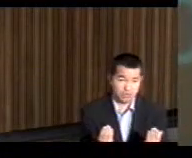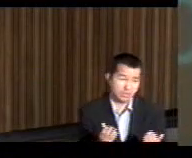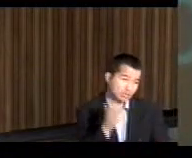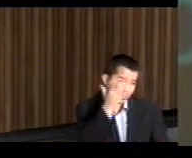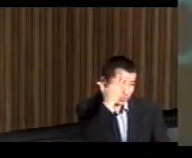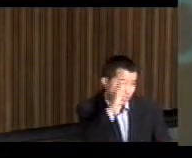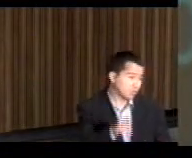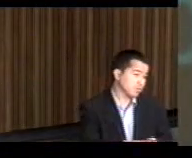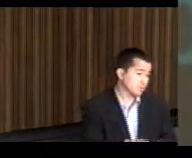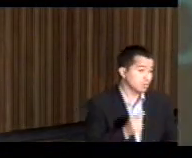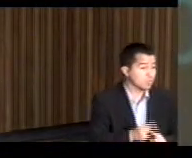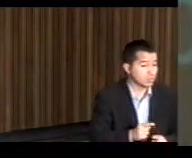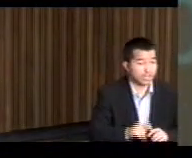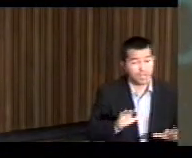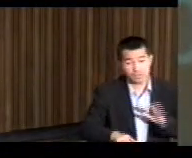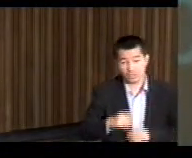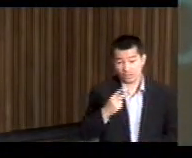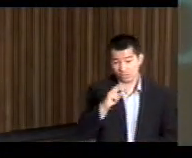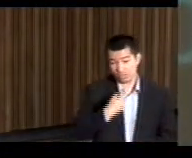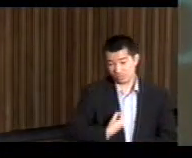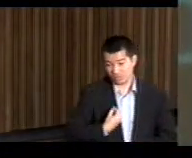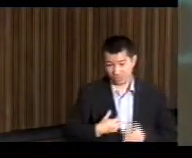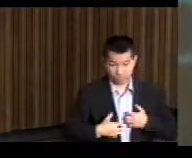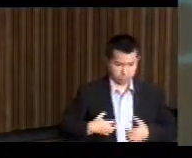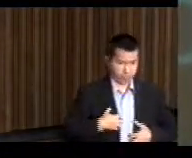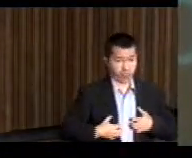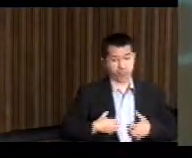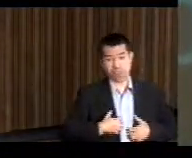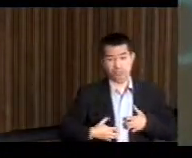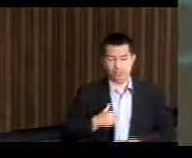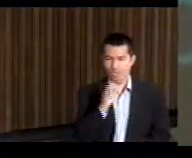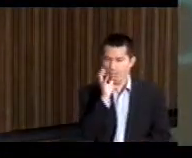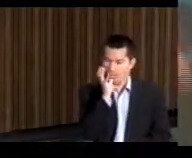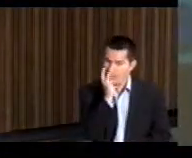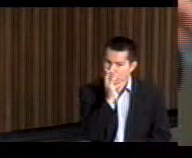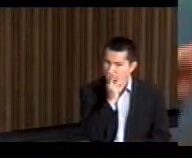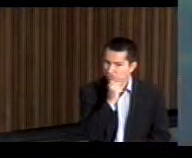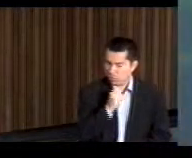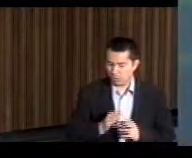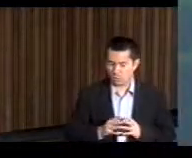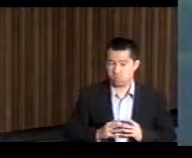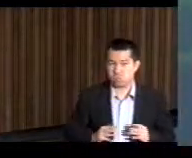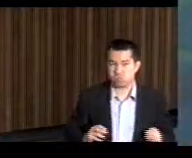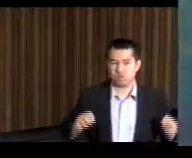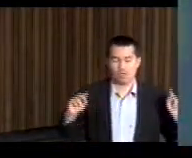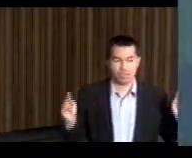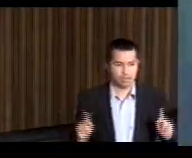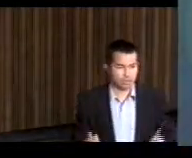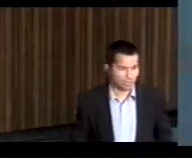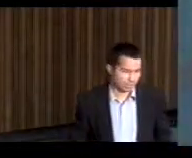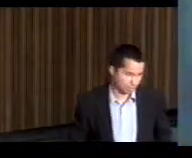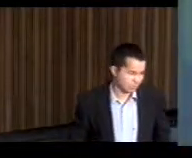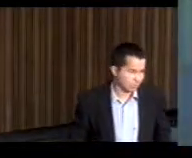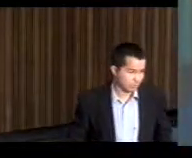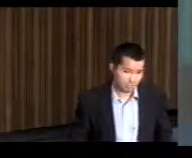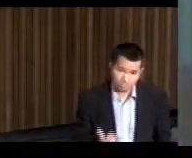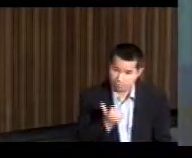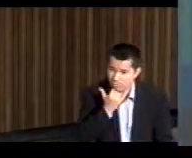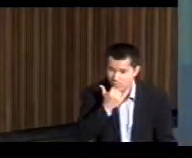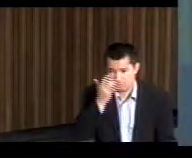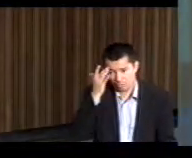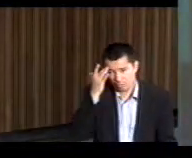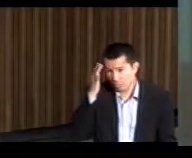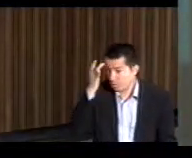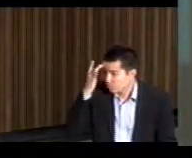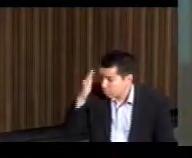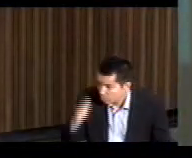vivendo, elas estão demorando de serem solucionadas. Eu não sei porque ainda as pessoas por quem você tem